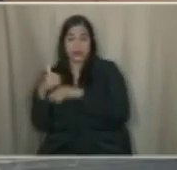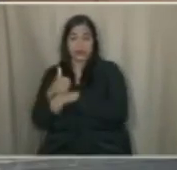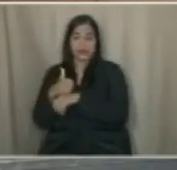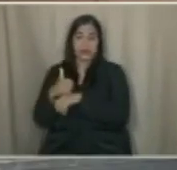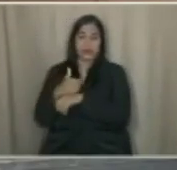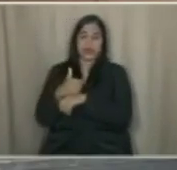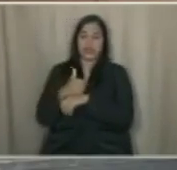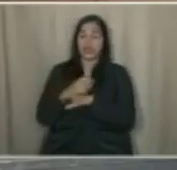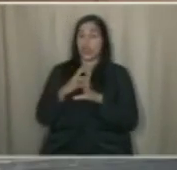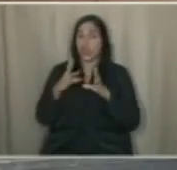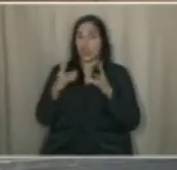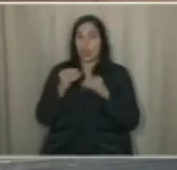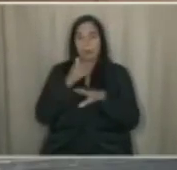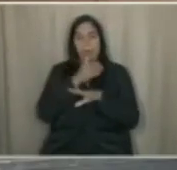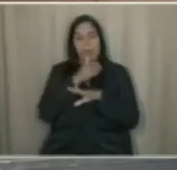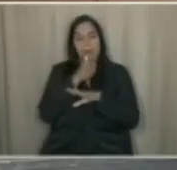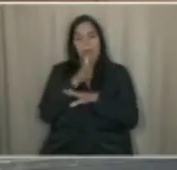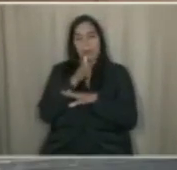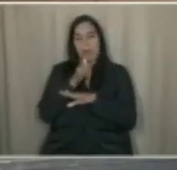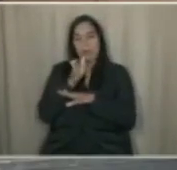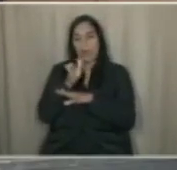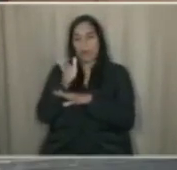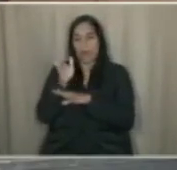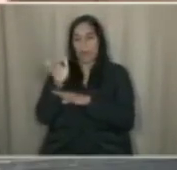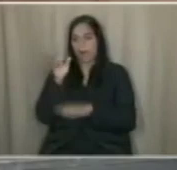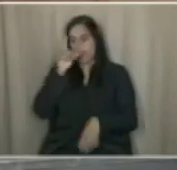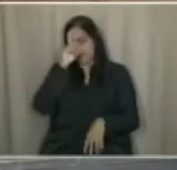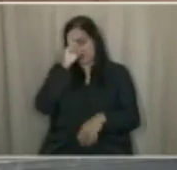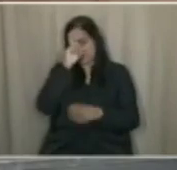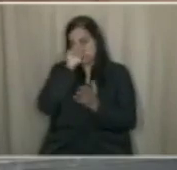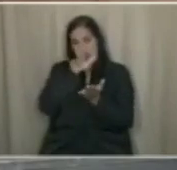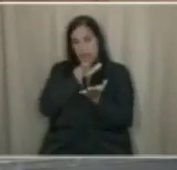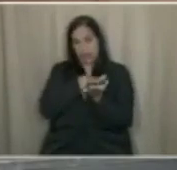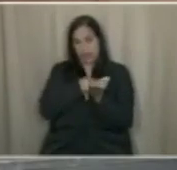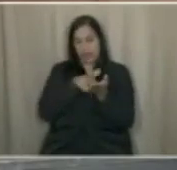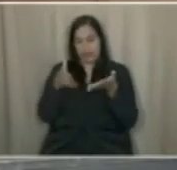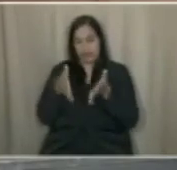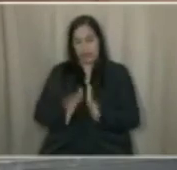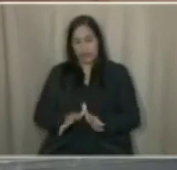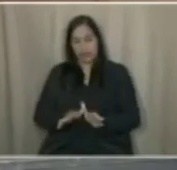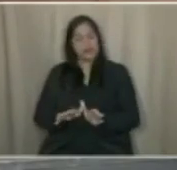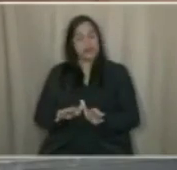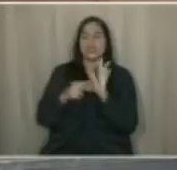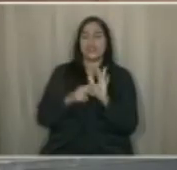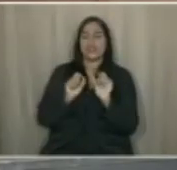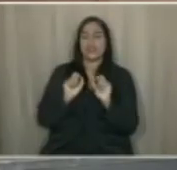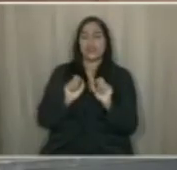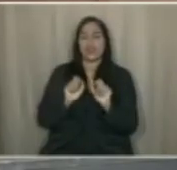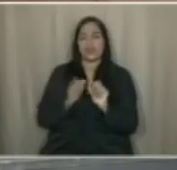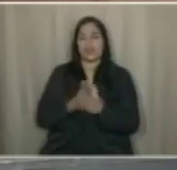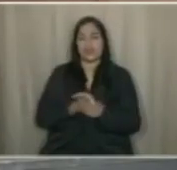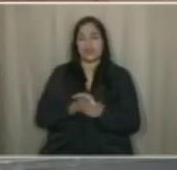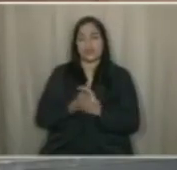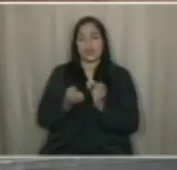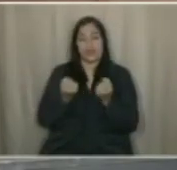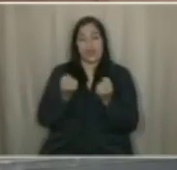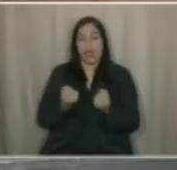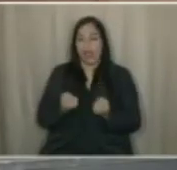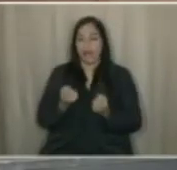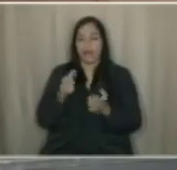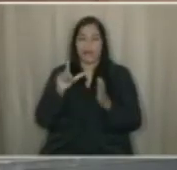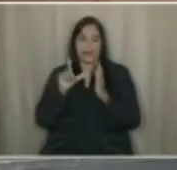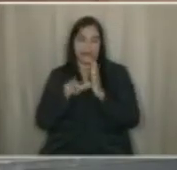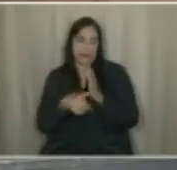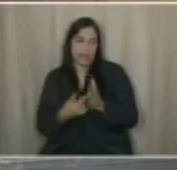Em todas elas tem necessidade de mais profissional. Tem gente aprovada, o resultado está aí. Sobrecarga,